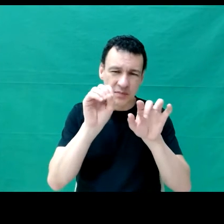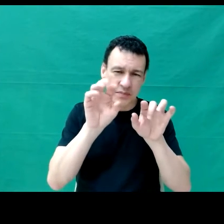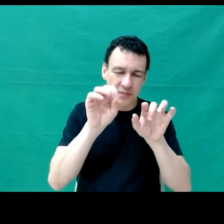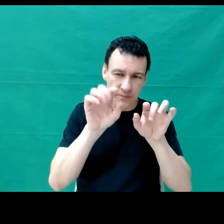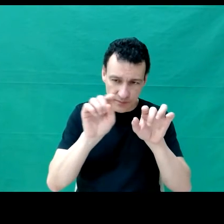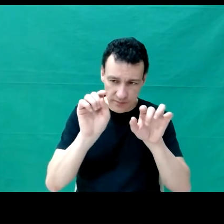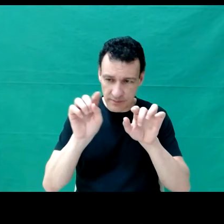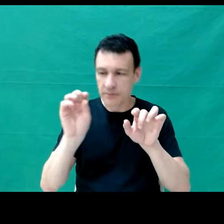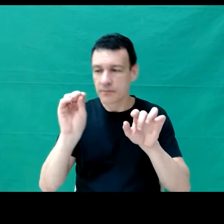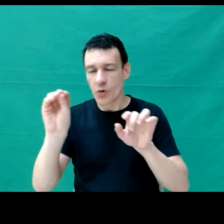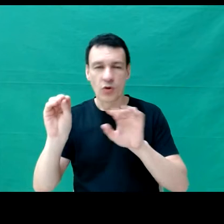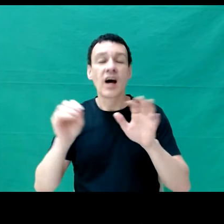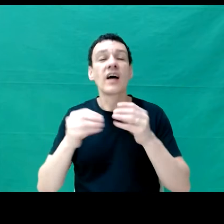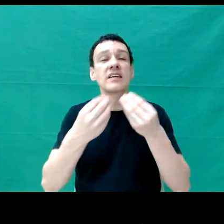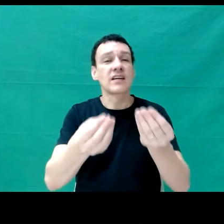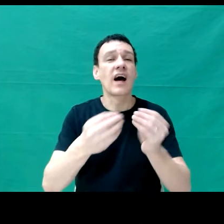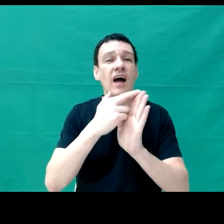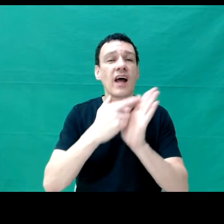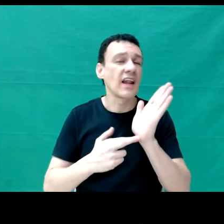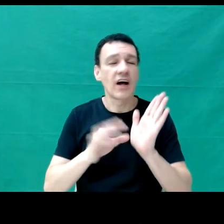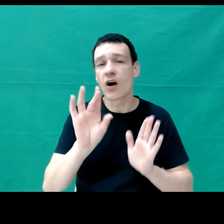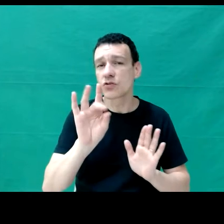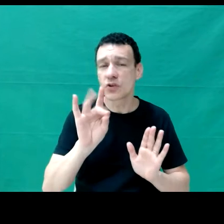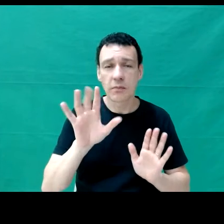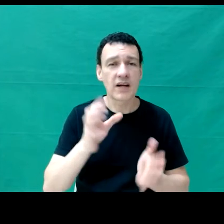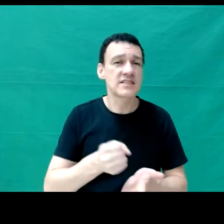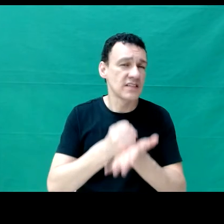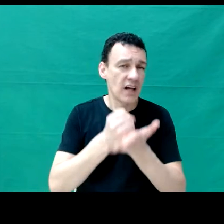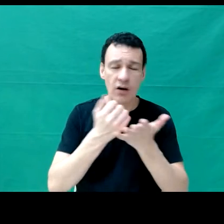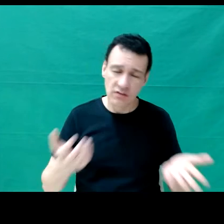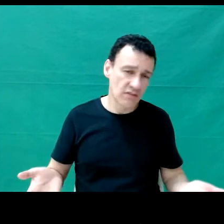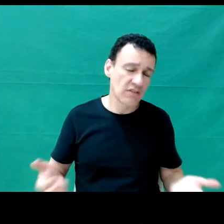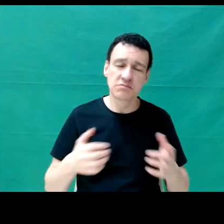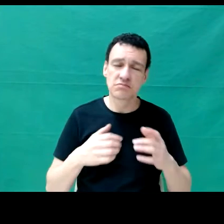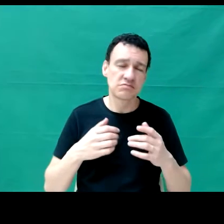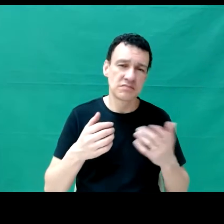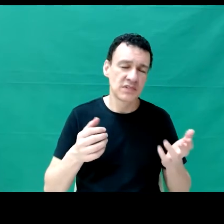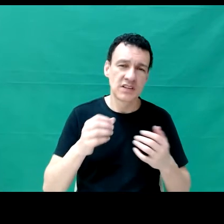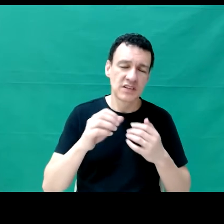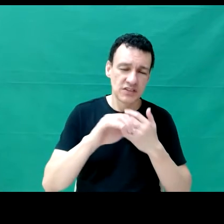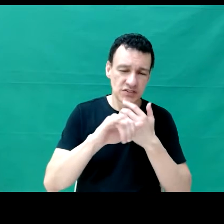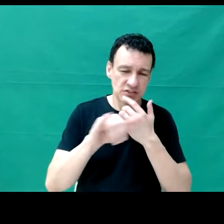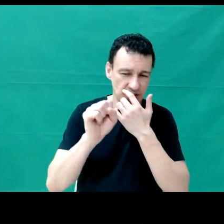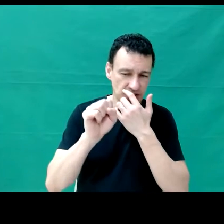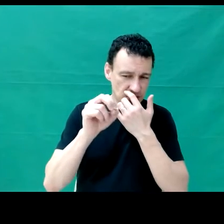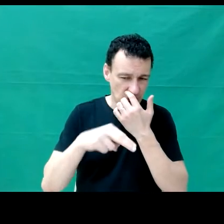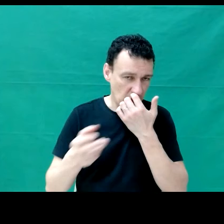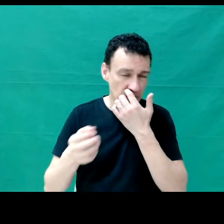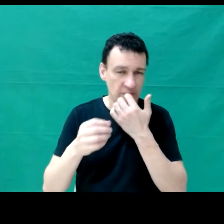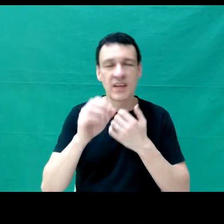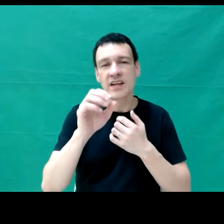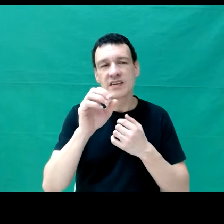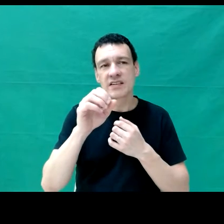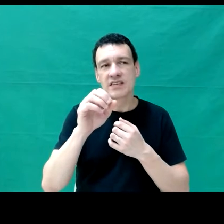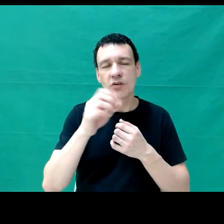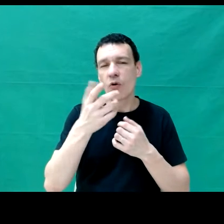relatório automático que vai ficar salvo, né, num JSON, um CSV, bloco de notas, ou como você preferir,